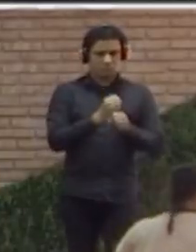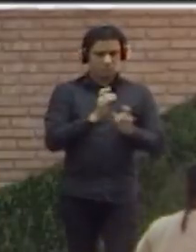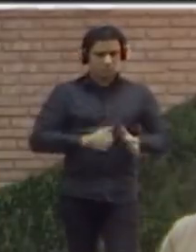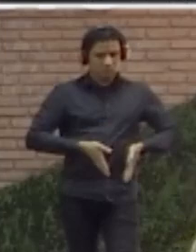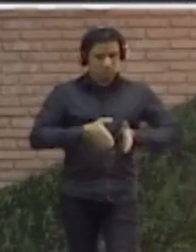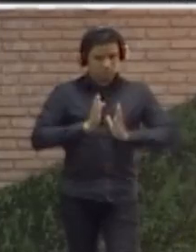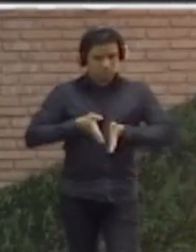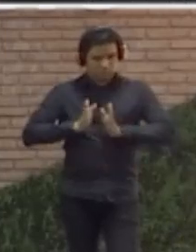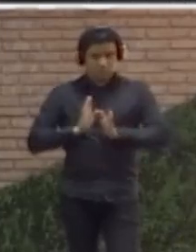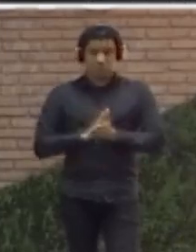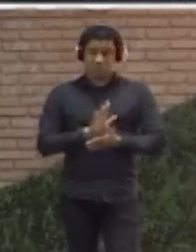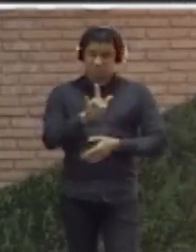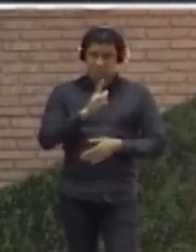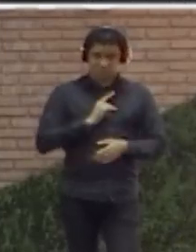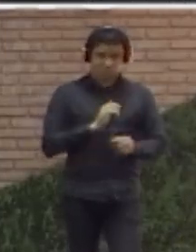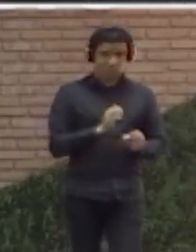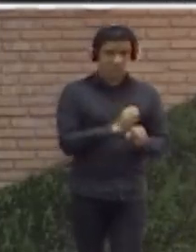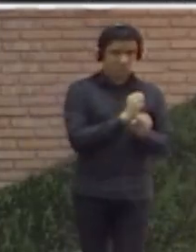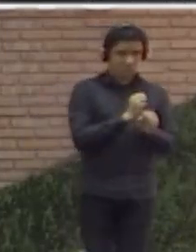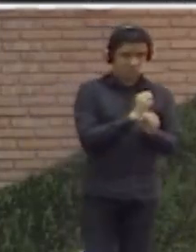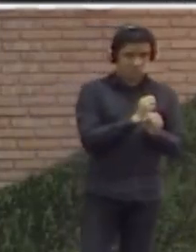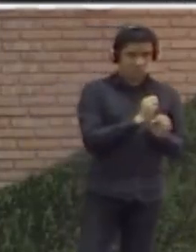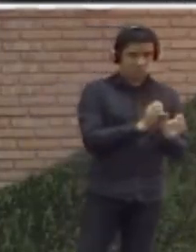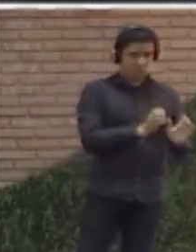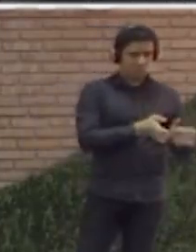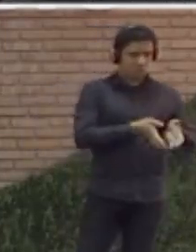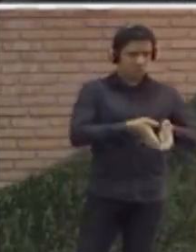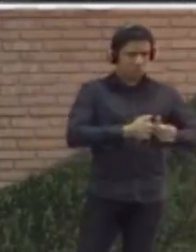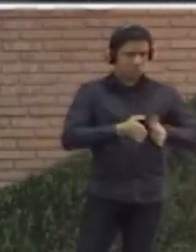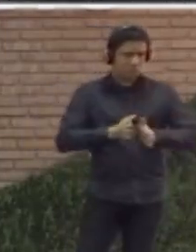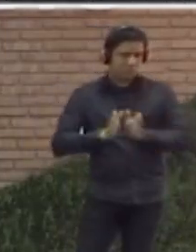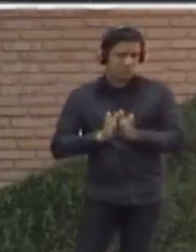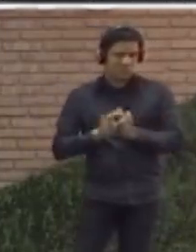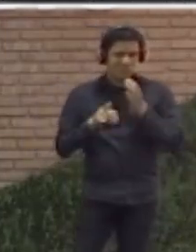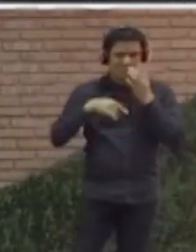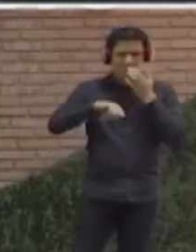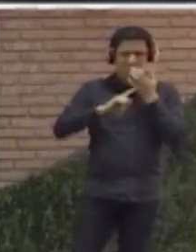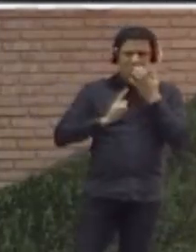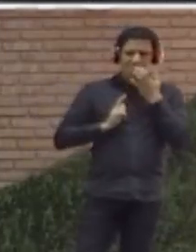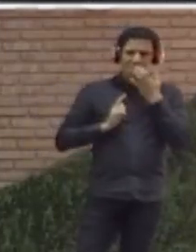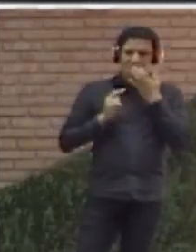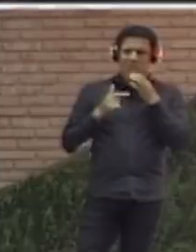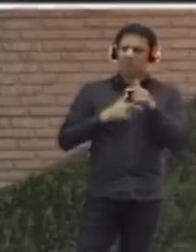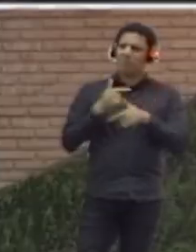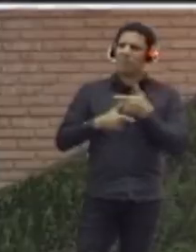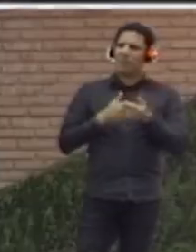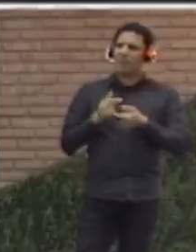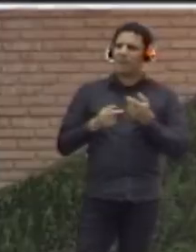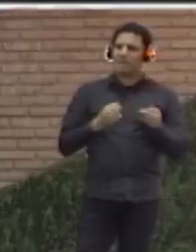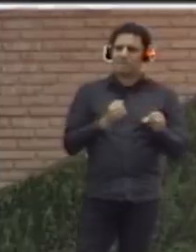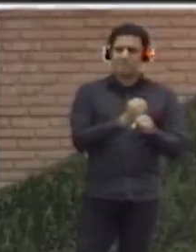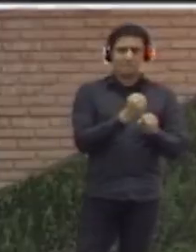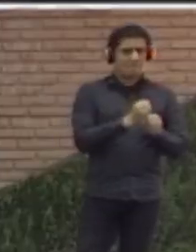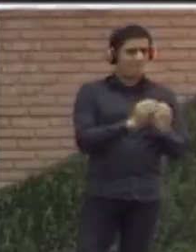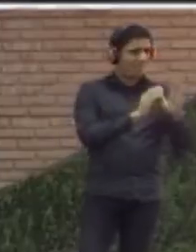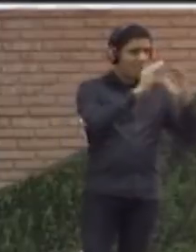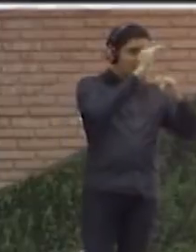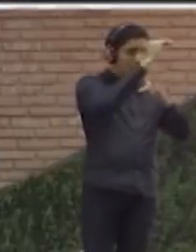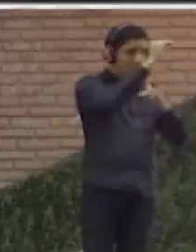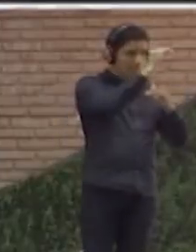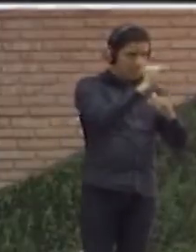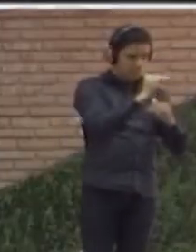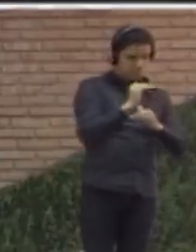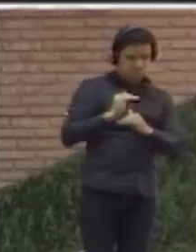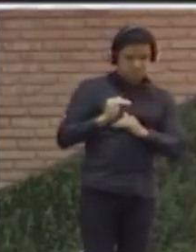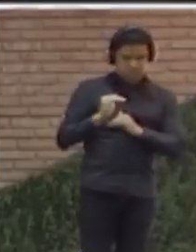industrializam em partes, né, em pedaços a construção. Agora, vocês têm trabalhado também com a construção modular, totalmente modular, ou